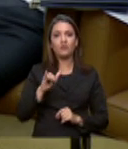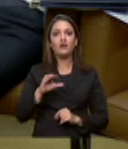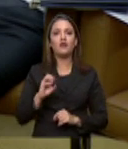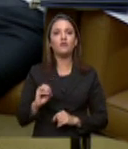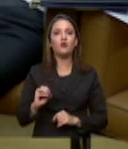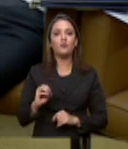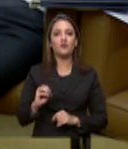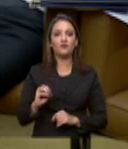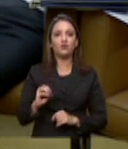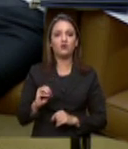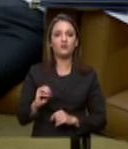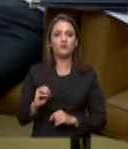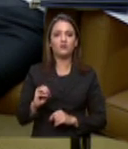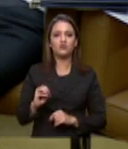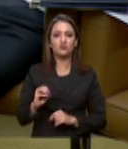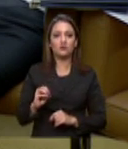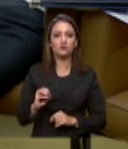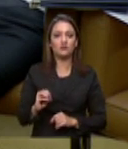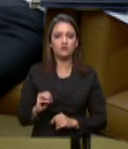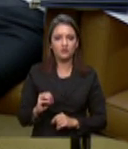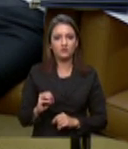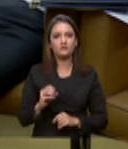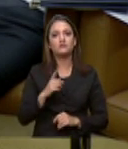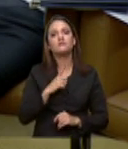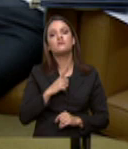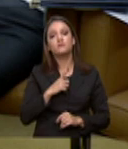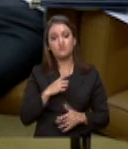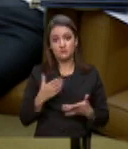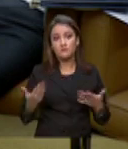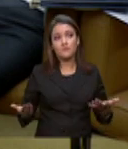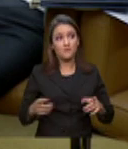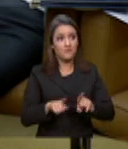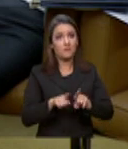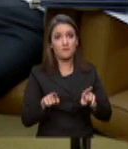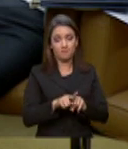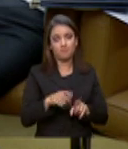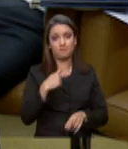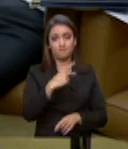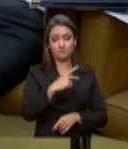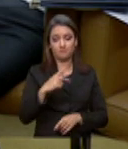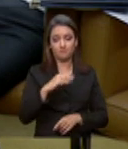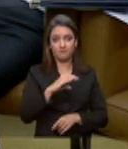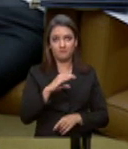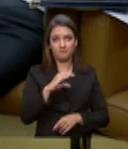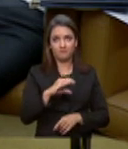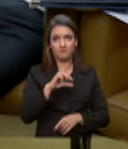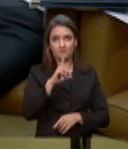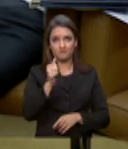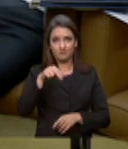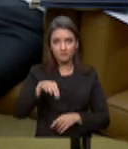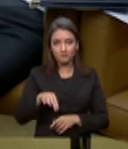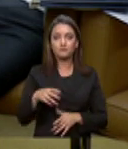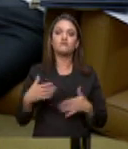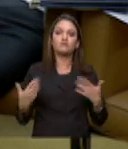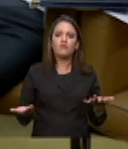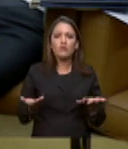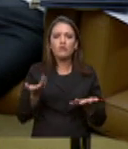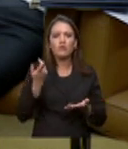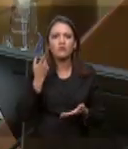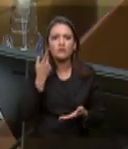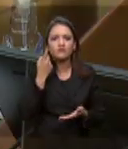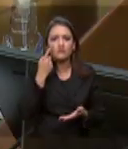órgãos internos relativos ao próprio PPCDAM. Então, aqui, Excelências, o que se vê,